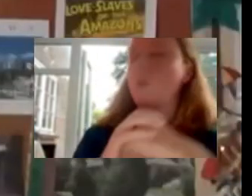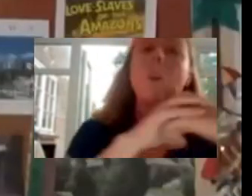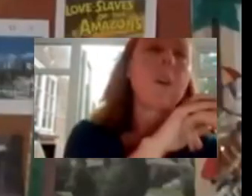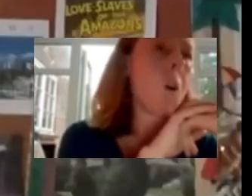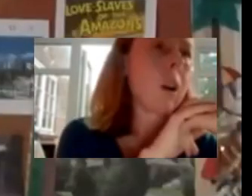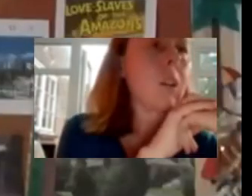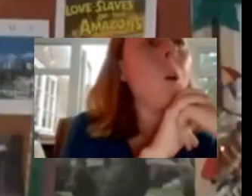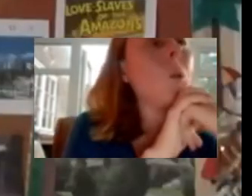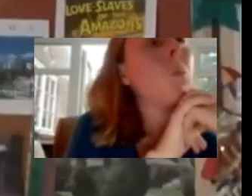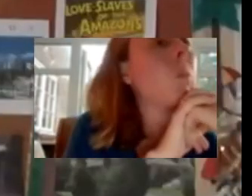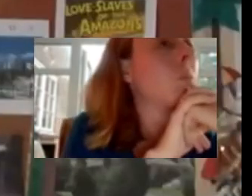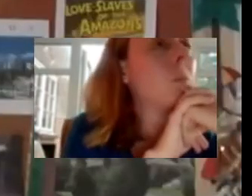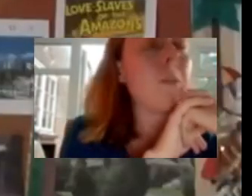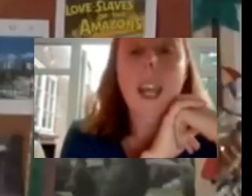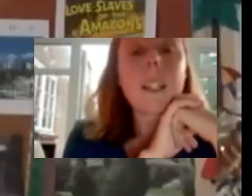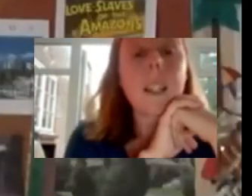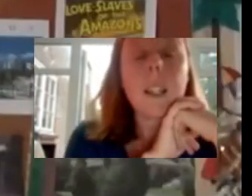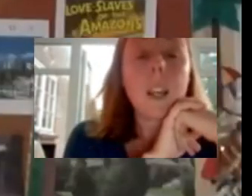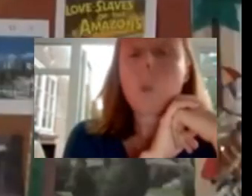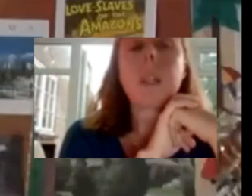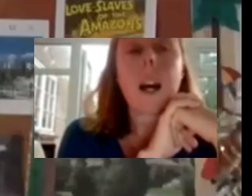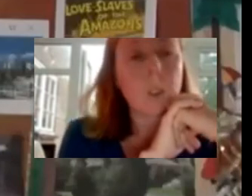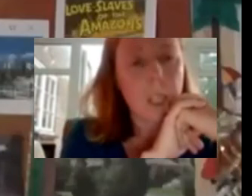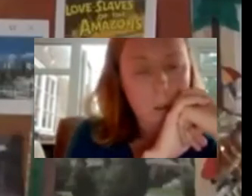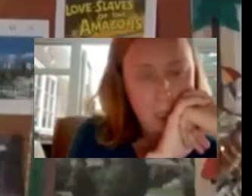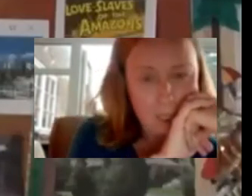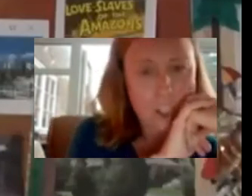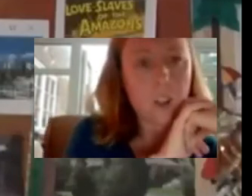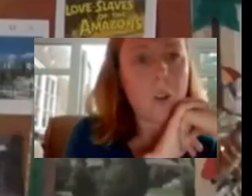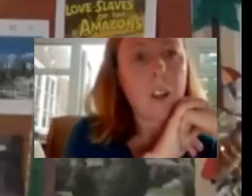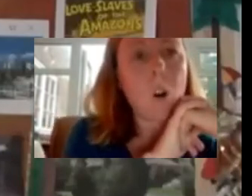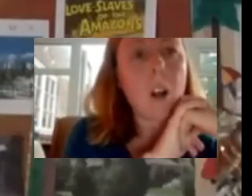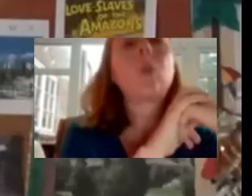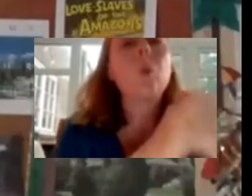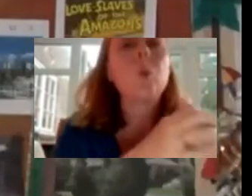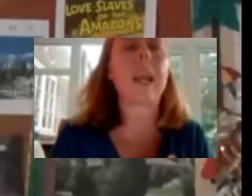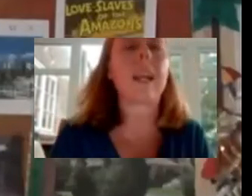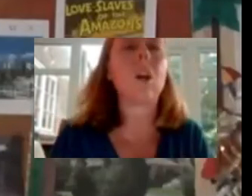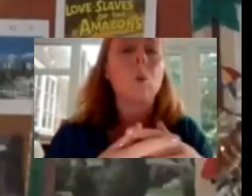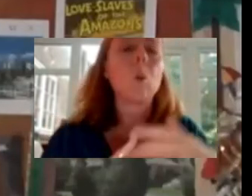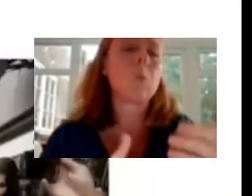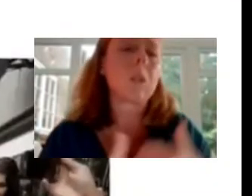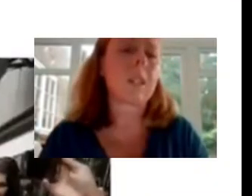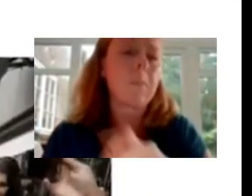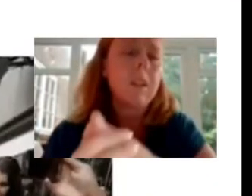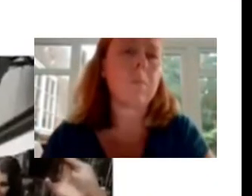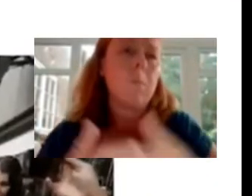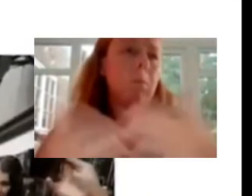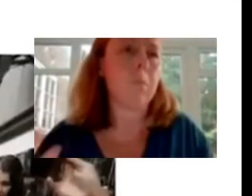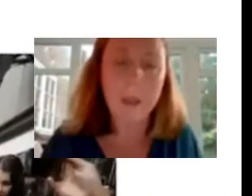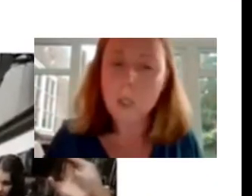sobre Nova York, com uma floresta tropical dentro da cidade de Nova York, tudo bem, todo mundo